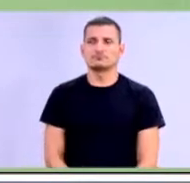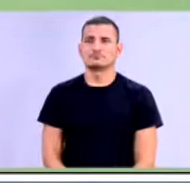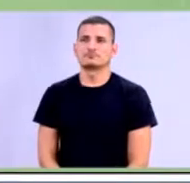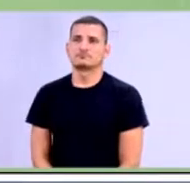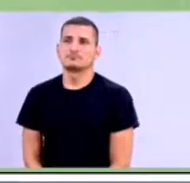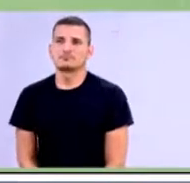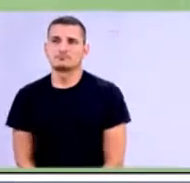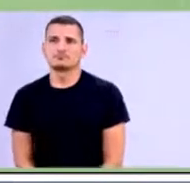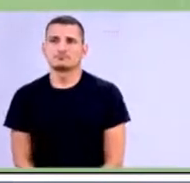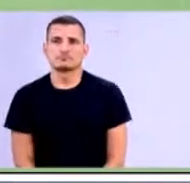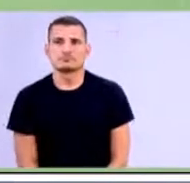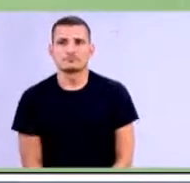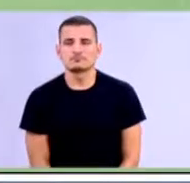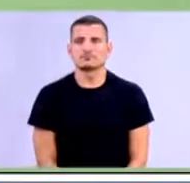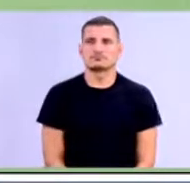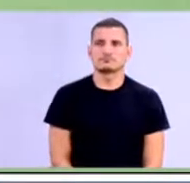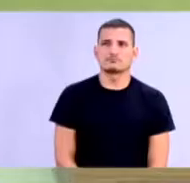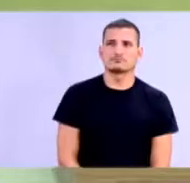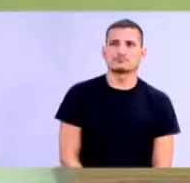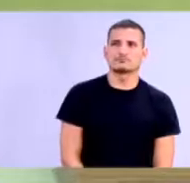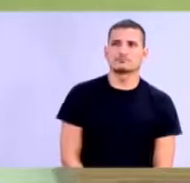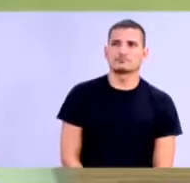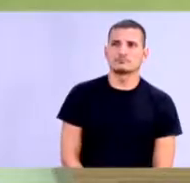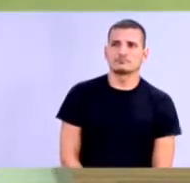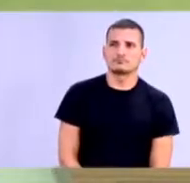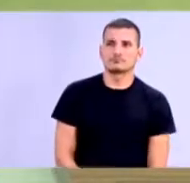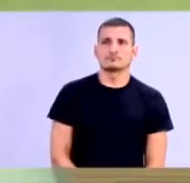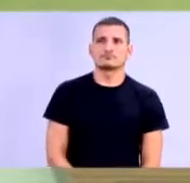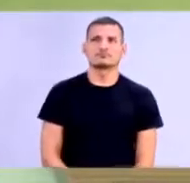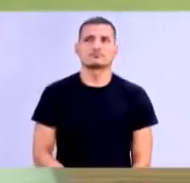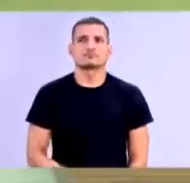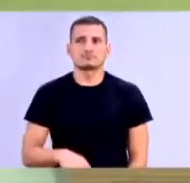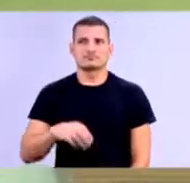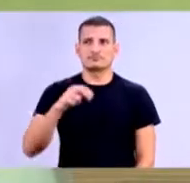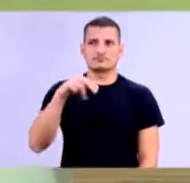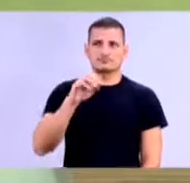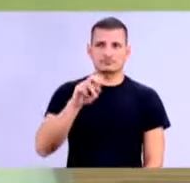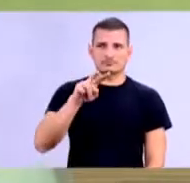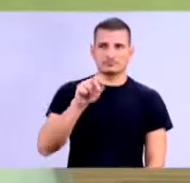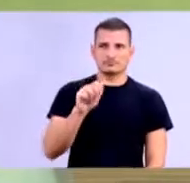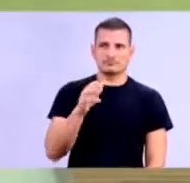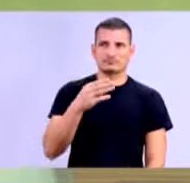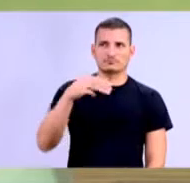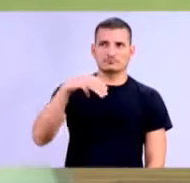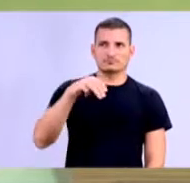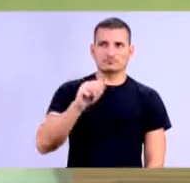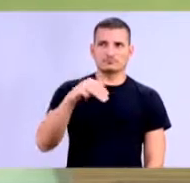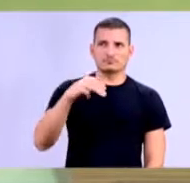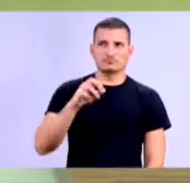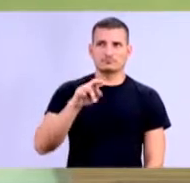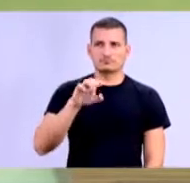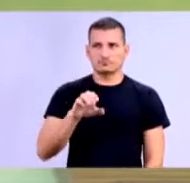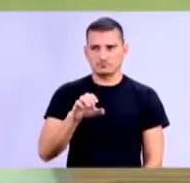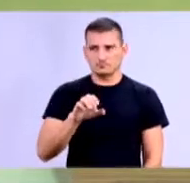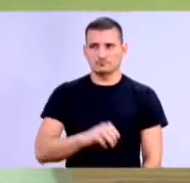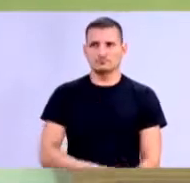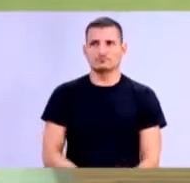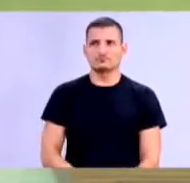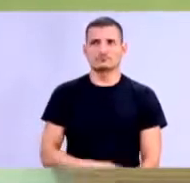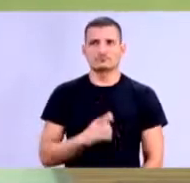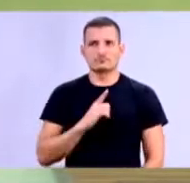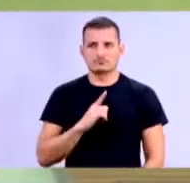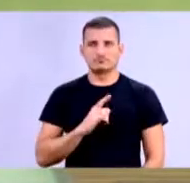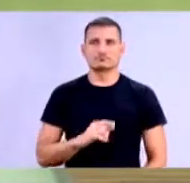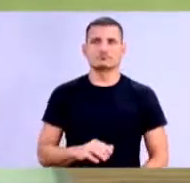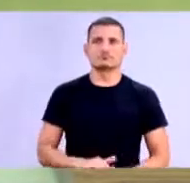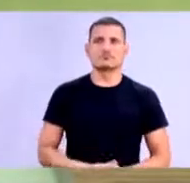chamando a nossa atenção aqui é o Francisco de Nova Mamoré, que diz que tem os princípios de